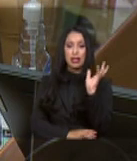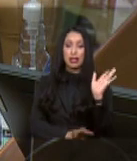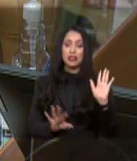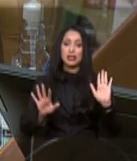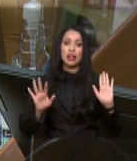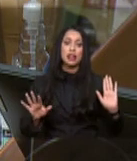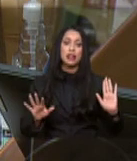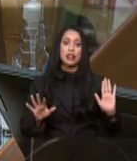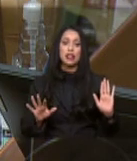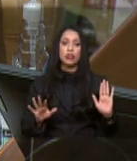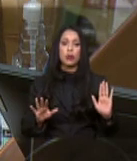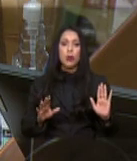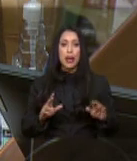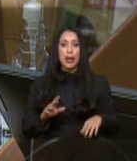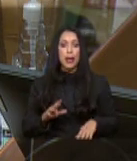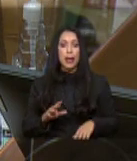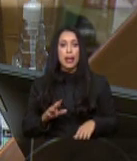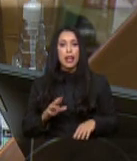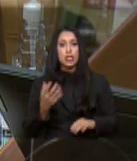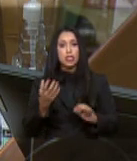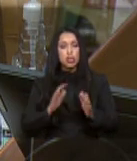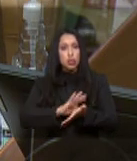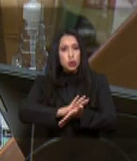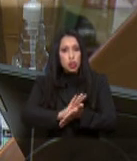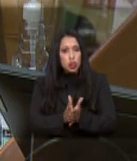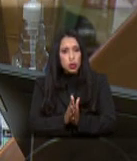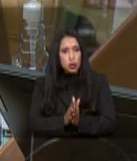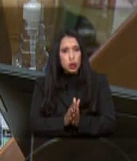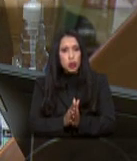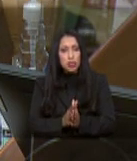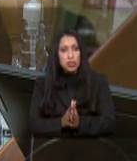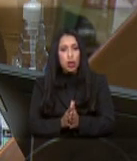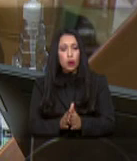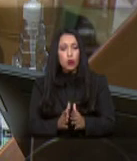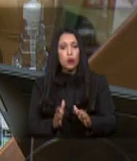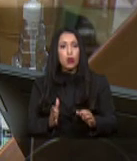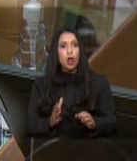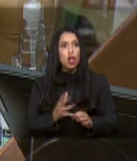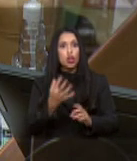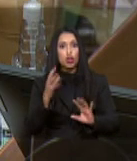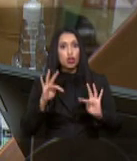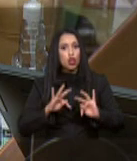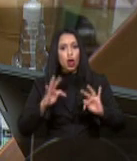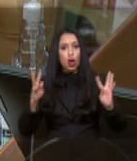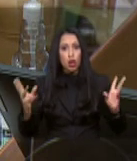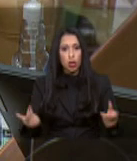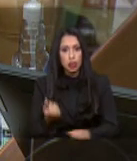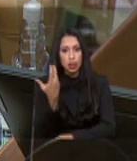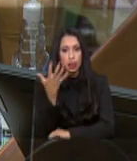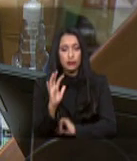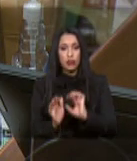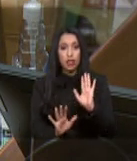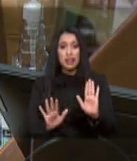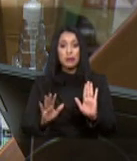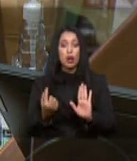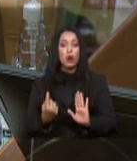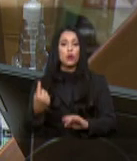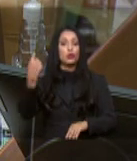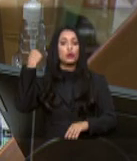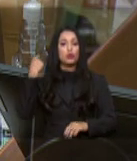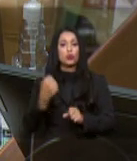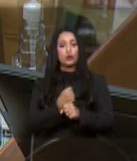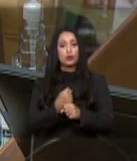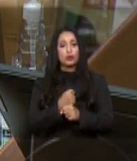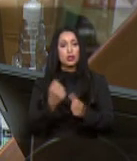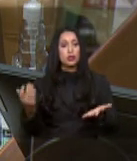destrói a corte raso, como se diz, porque aí nós temos a destruição inteira da floresta, mas nos últimos anos o que